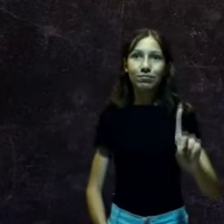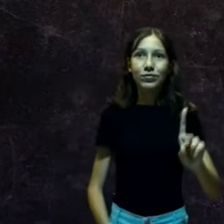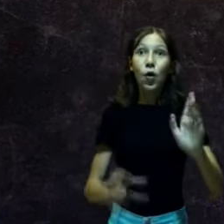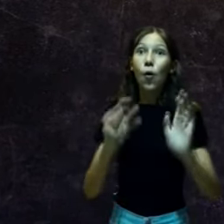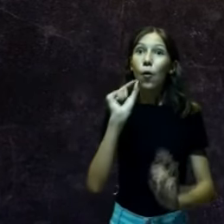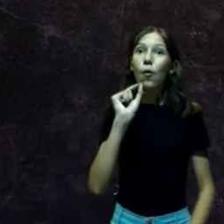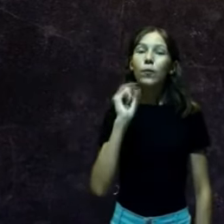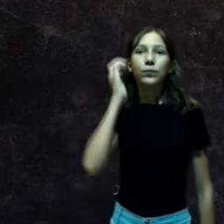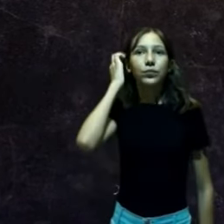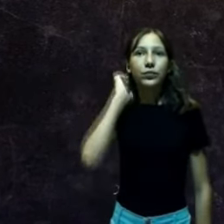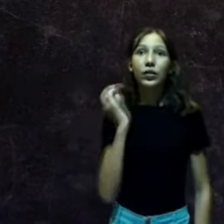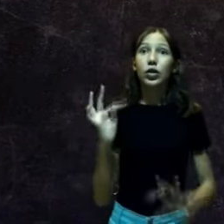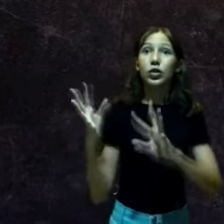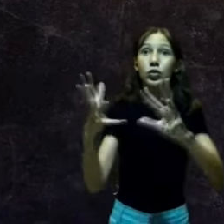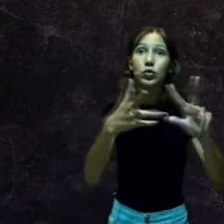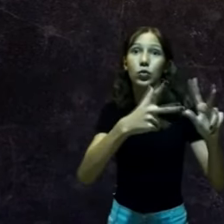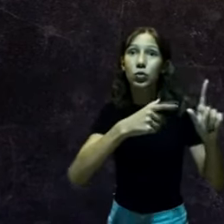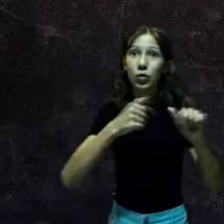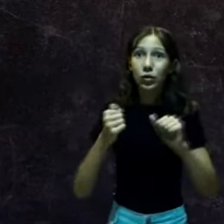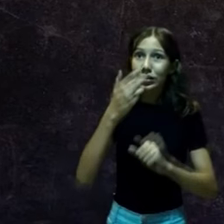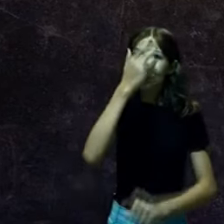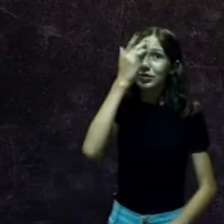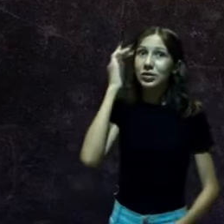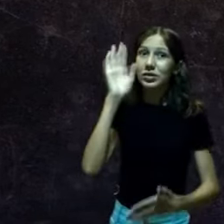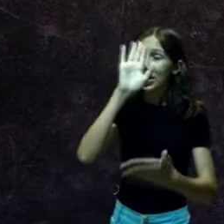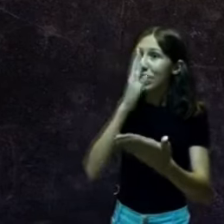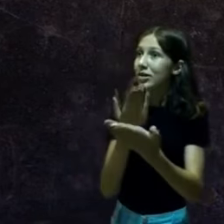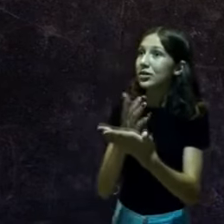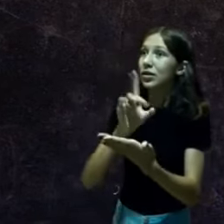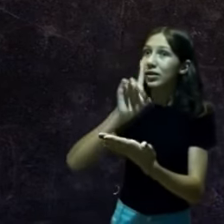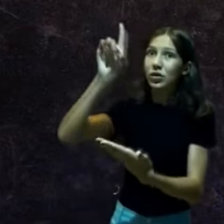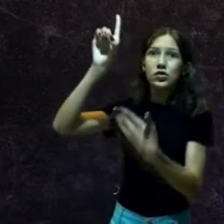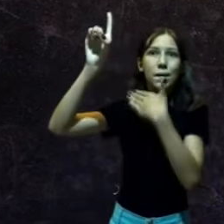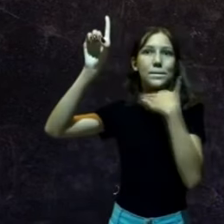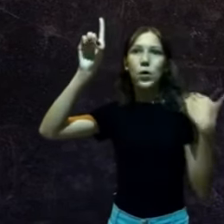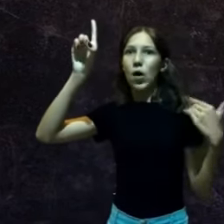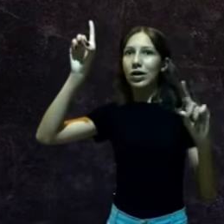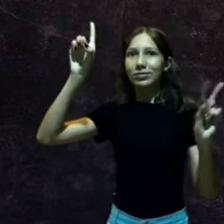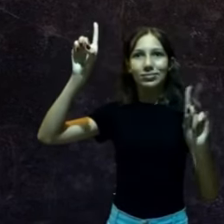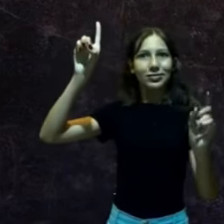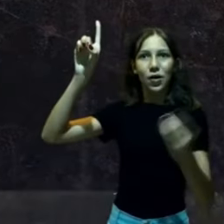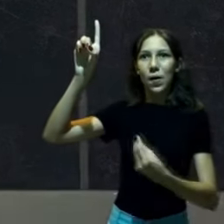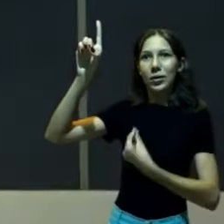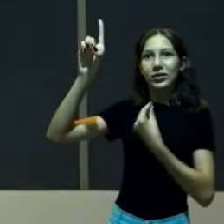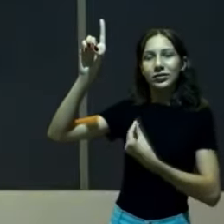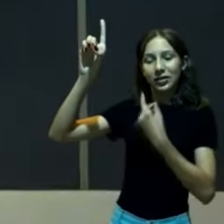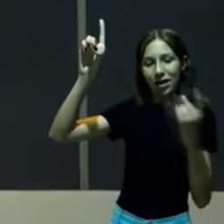para todo aquele que crê, não pereça, mas tenha a vida